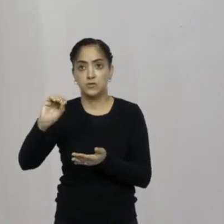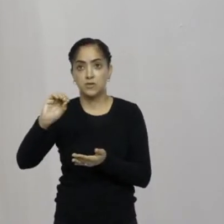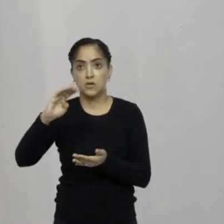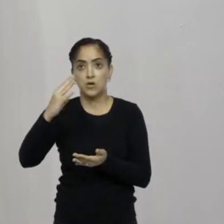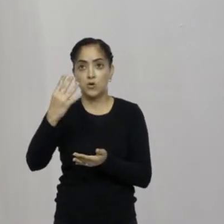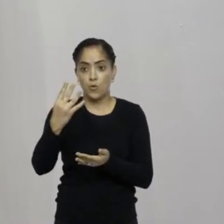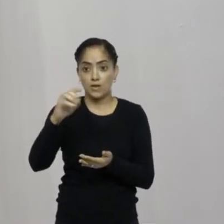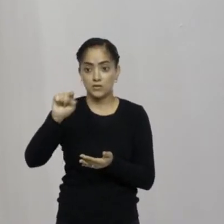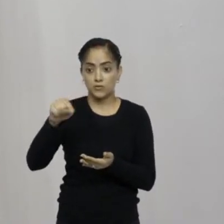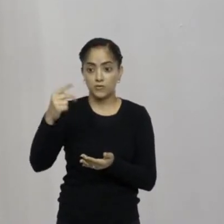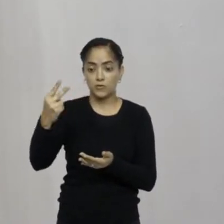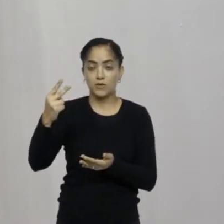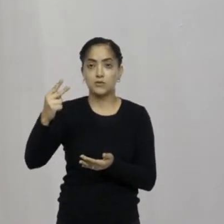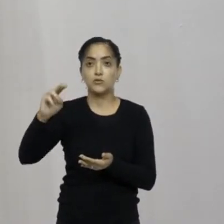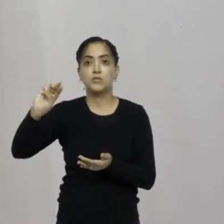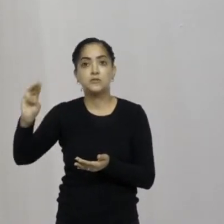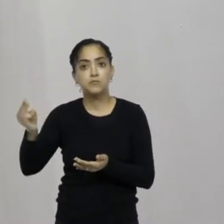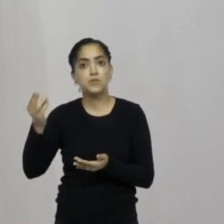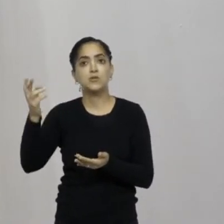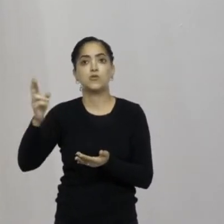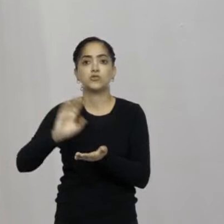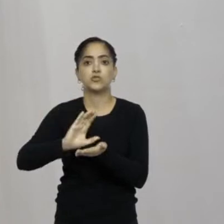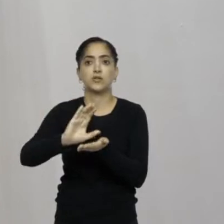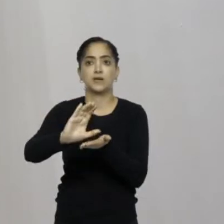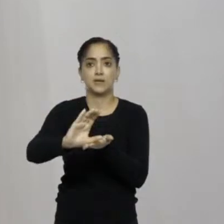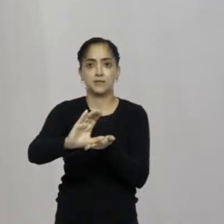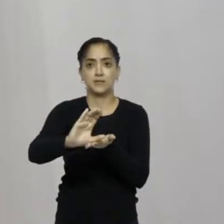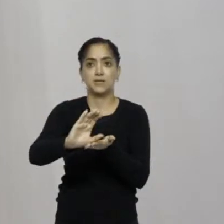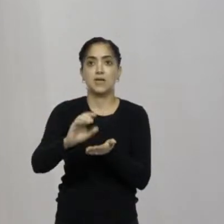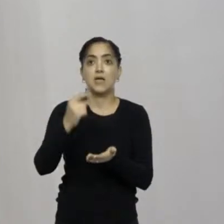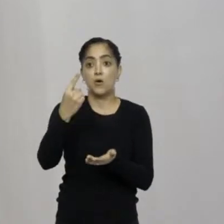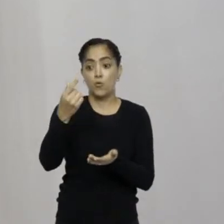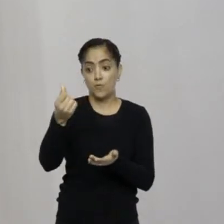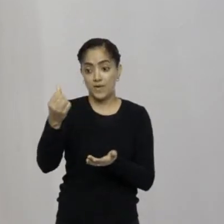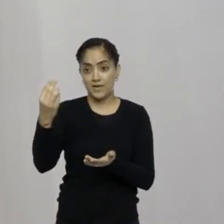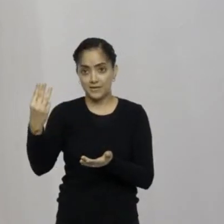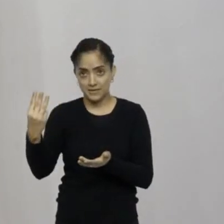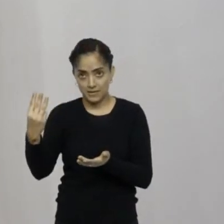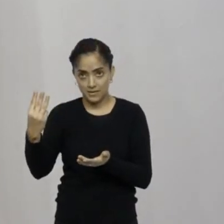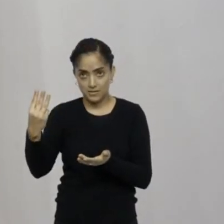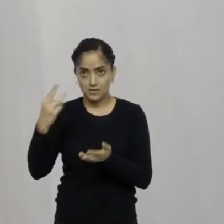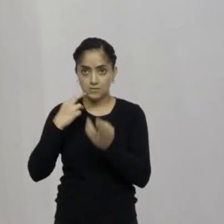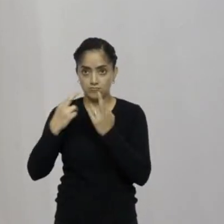4,2 milhões. A BR-163,